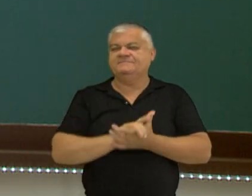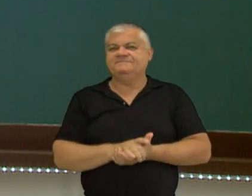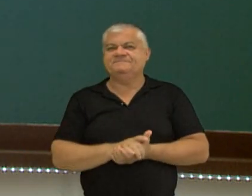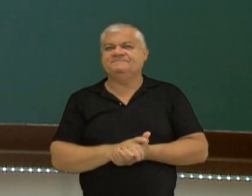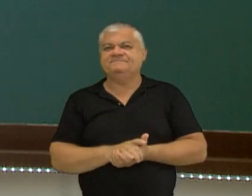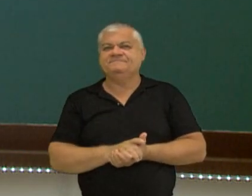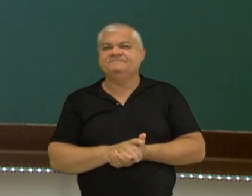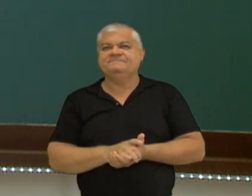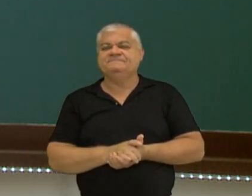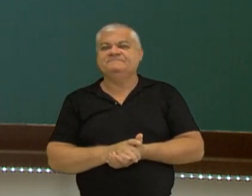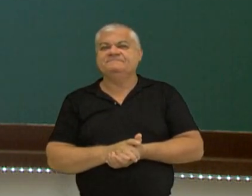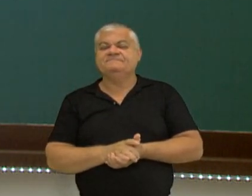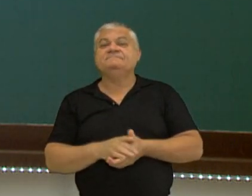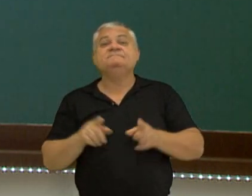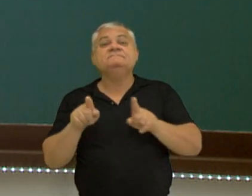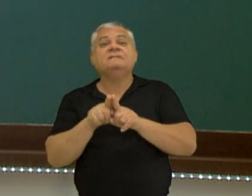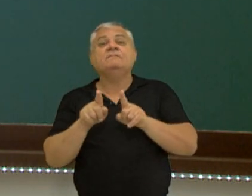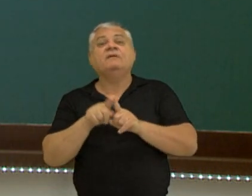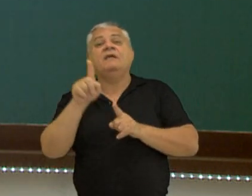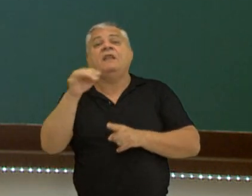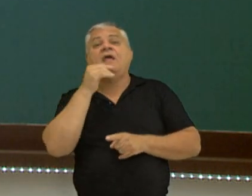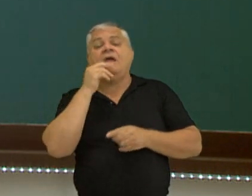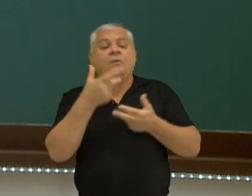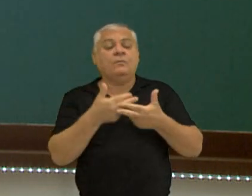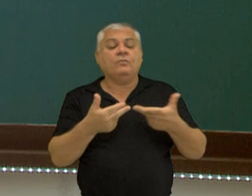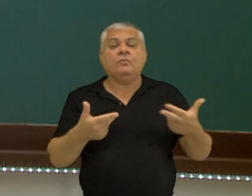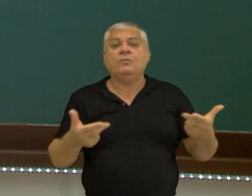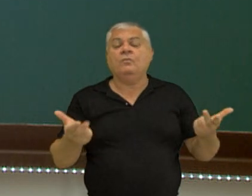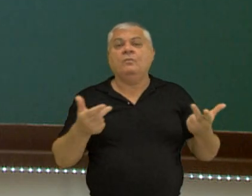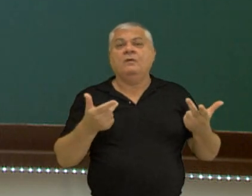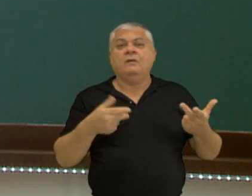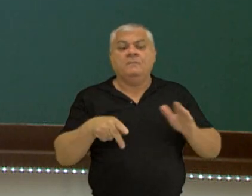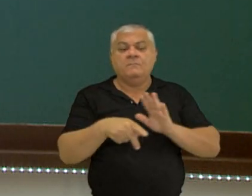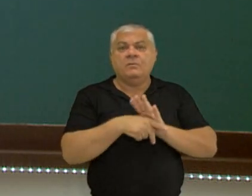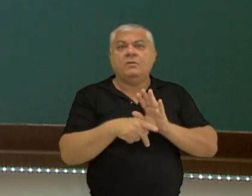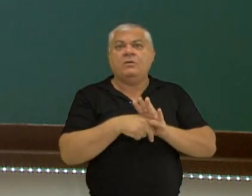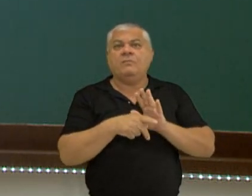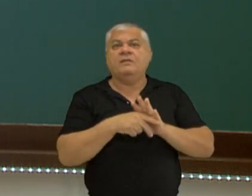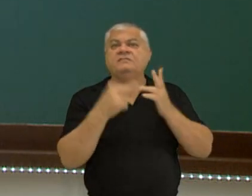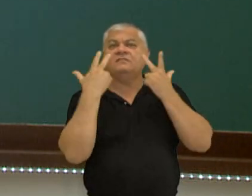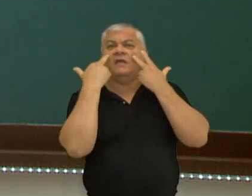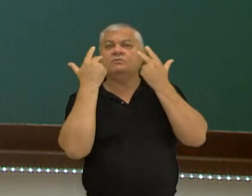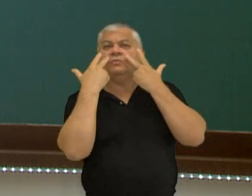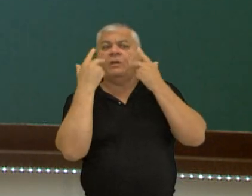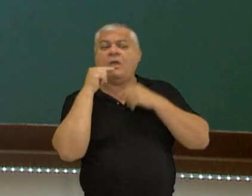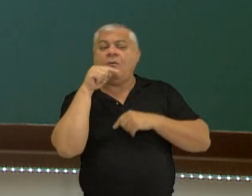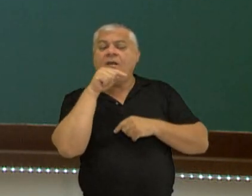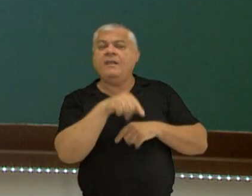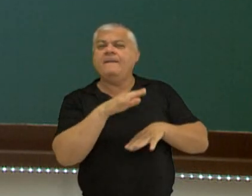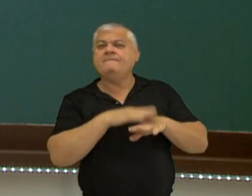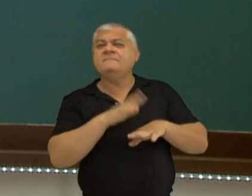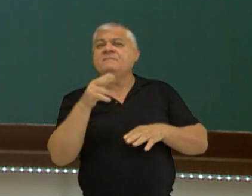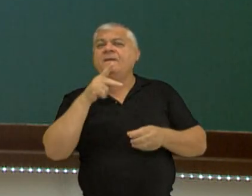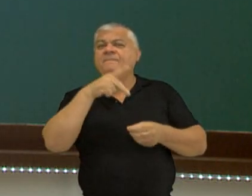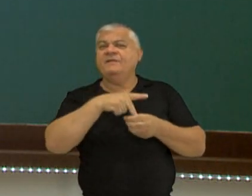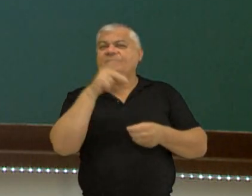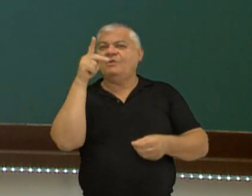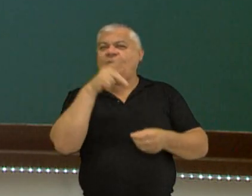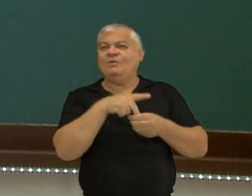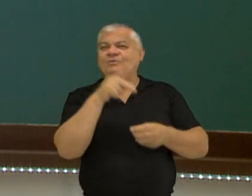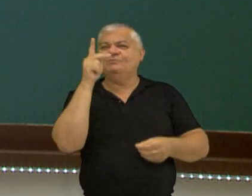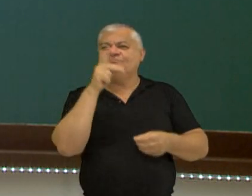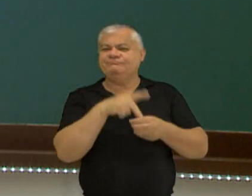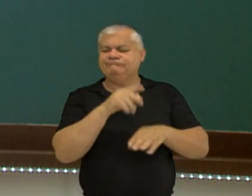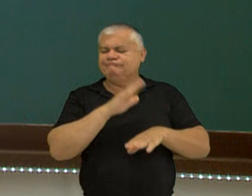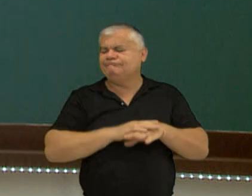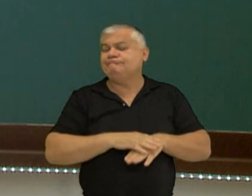E também da exploração de recursos naturais. Um dos principais recursos minerais do mundo, que é o petróleo, a